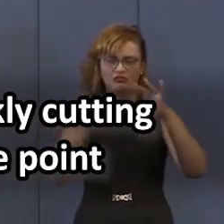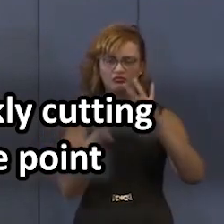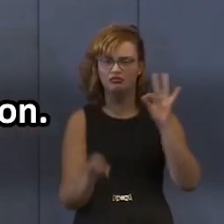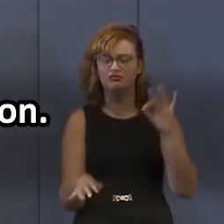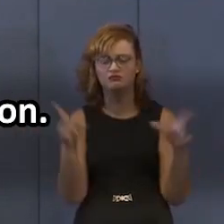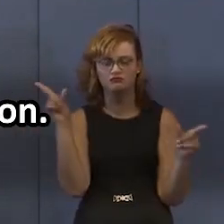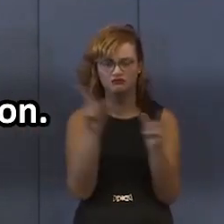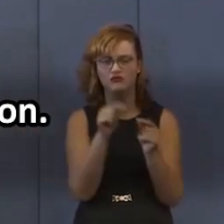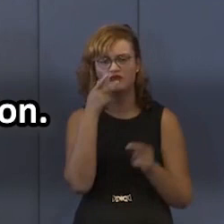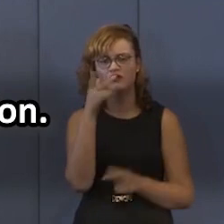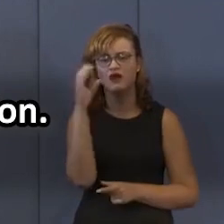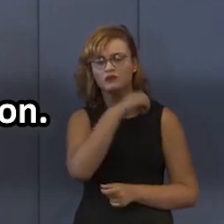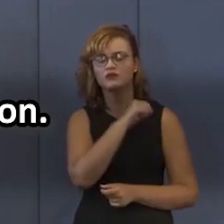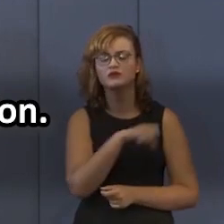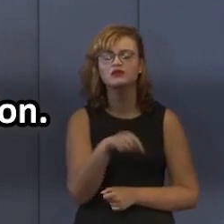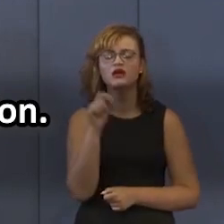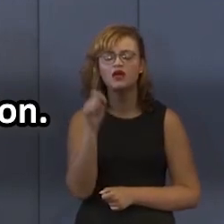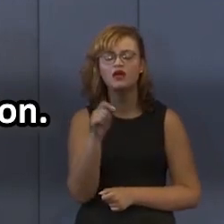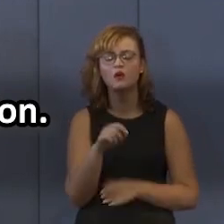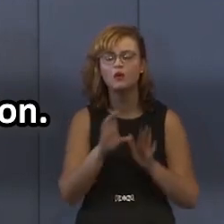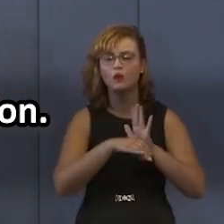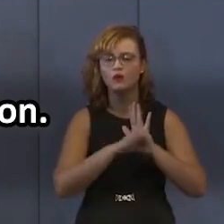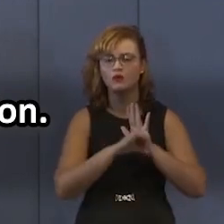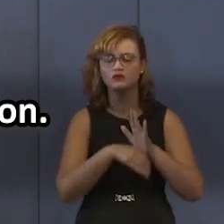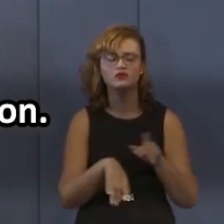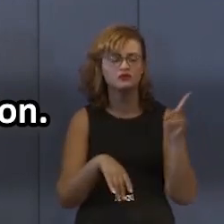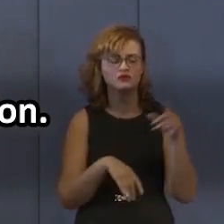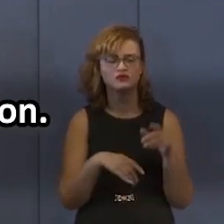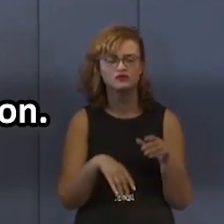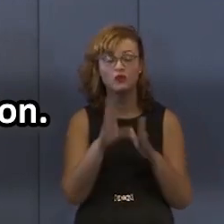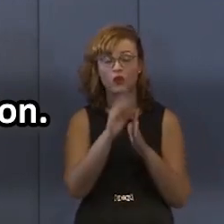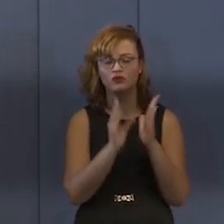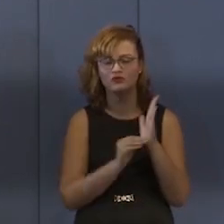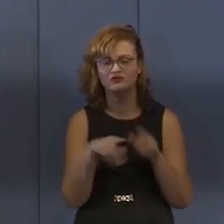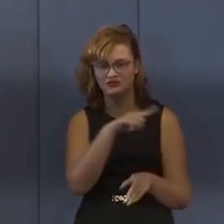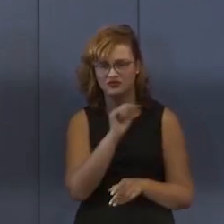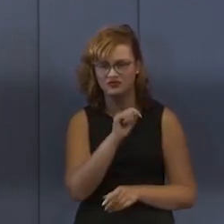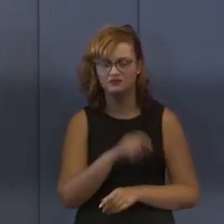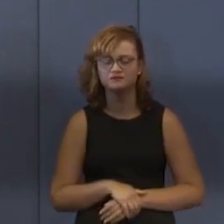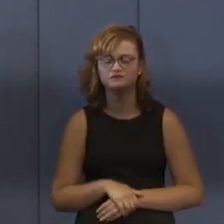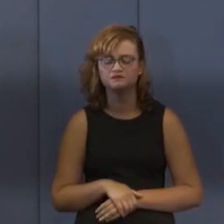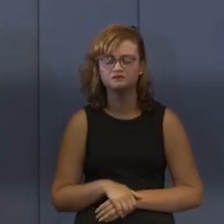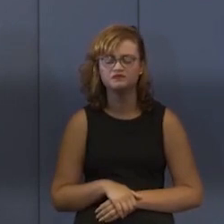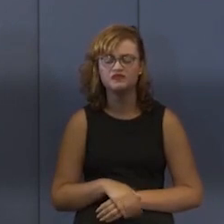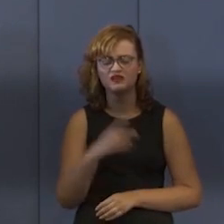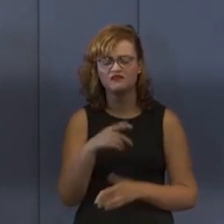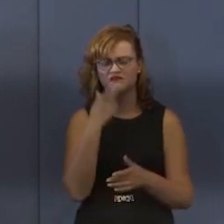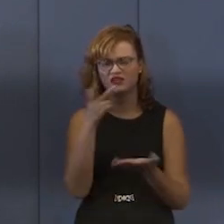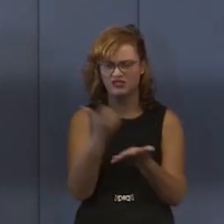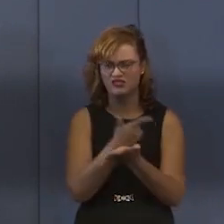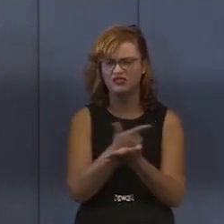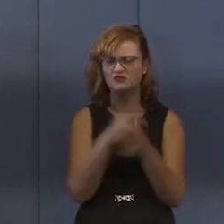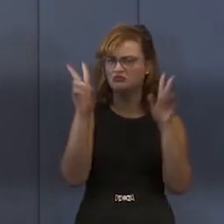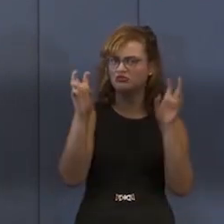direto ao ponto, que é exatamente o conteúdo da nossa discussão. Antes de falar exatamente sobre o livro e do que